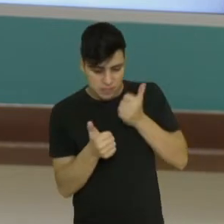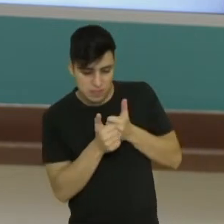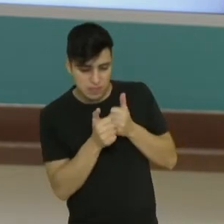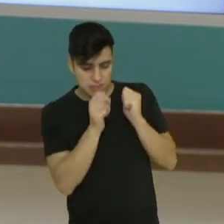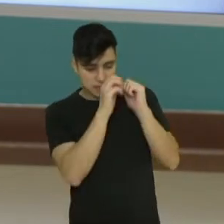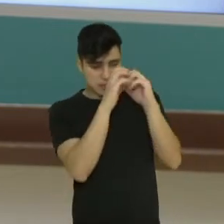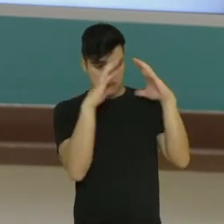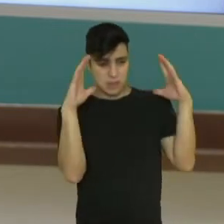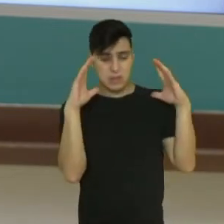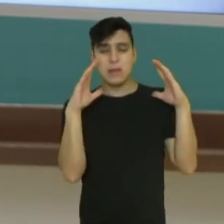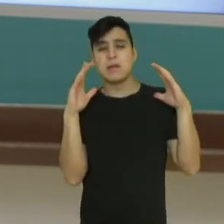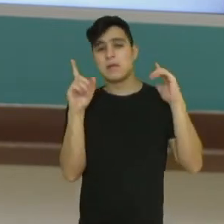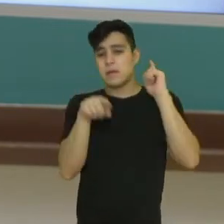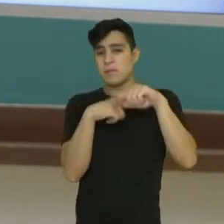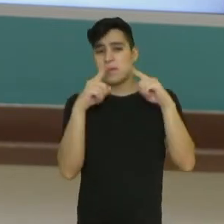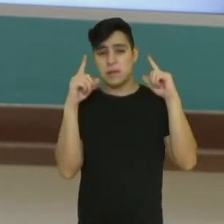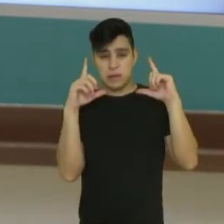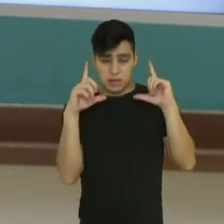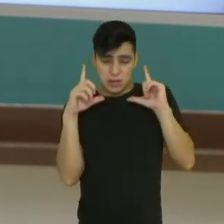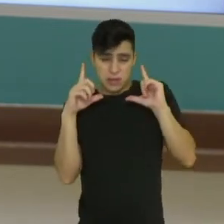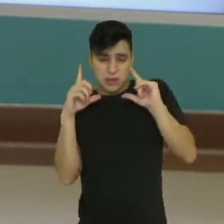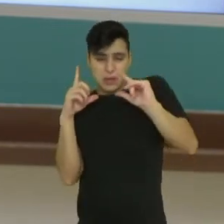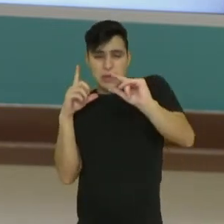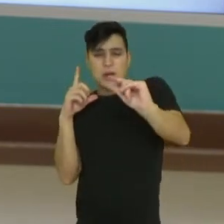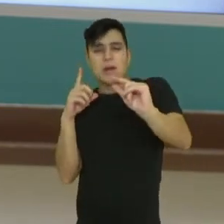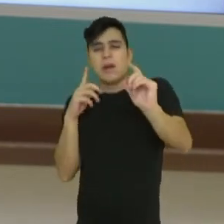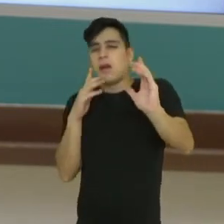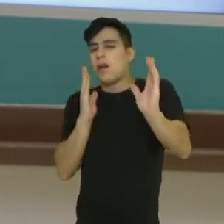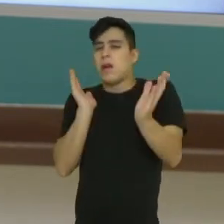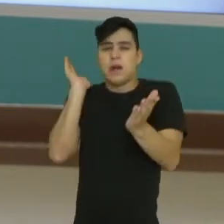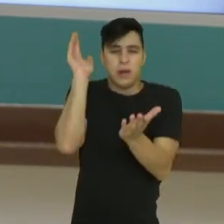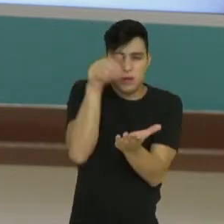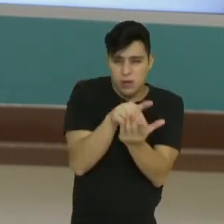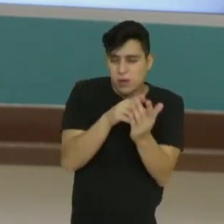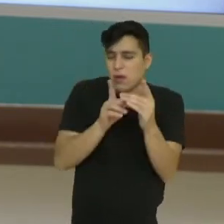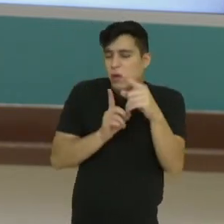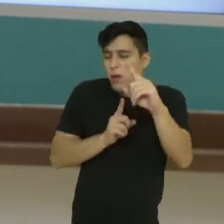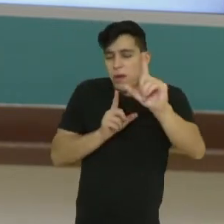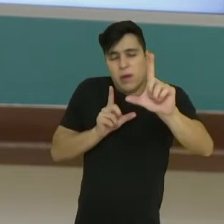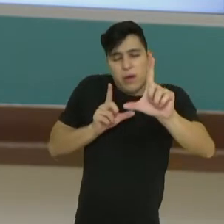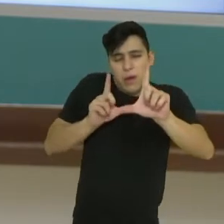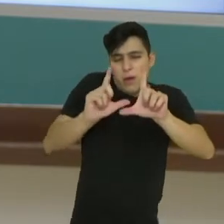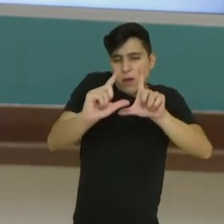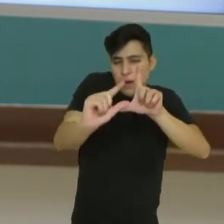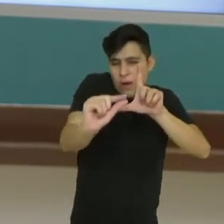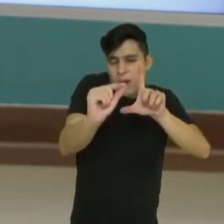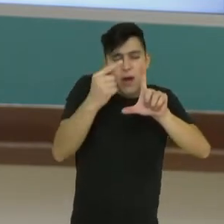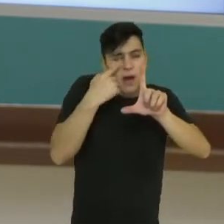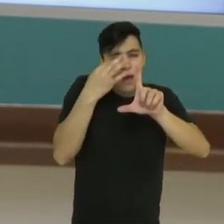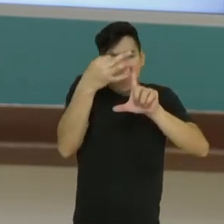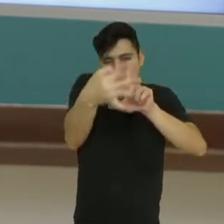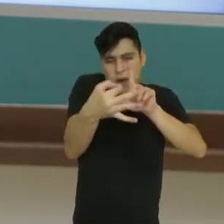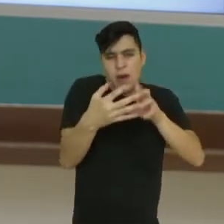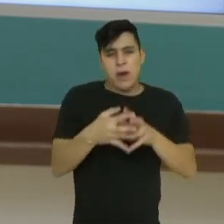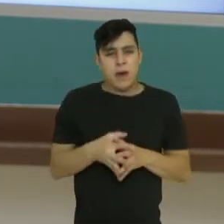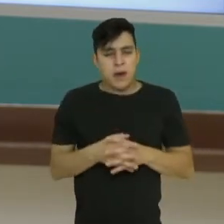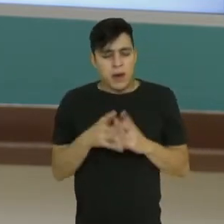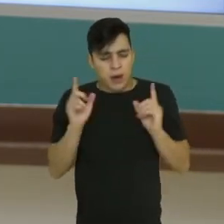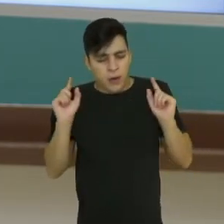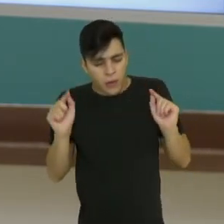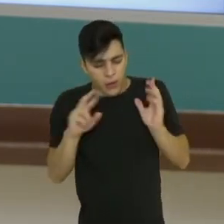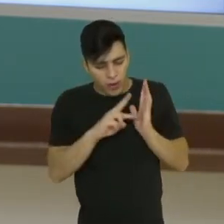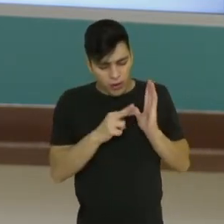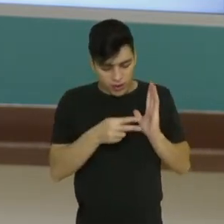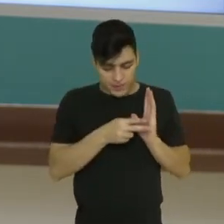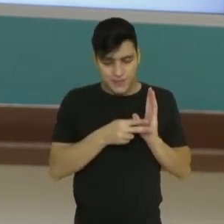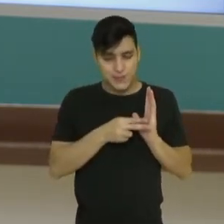grande, gradativamente ele vai se afastando e ele vai diminuindo até chegar lá no final onde seu olhar está concentrado. Então significa que nós